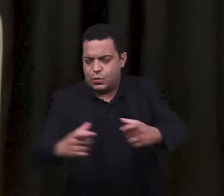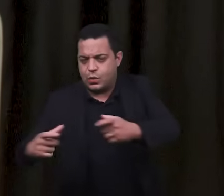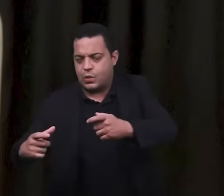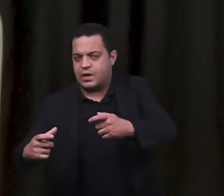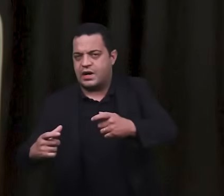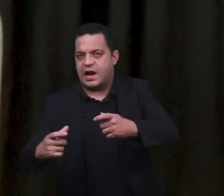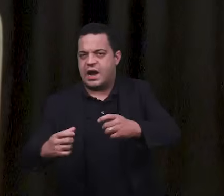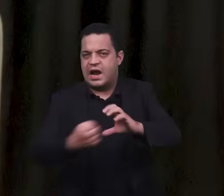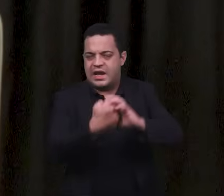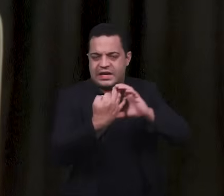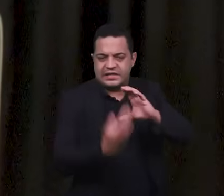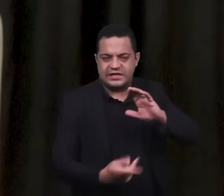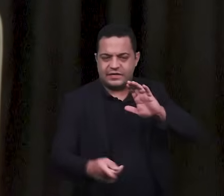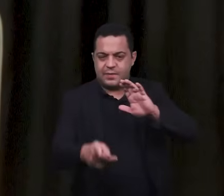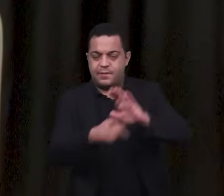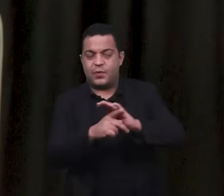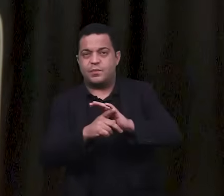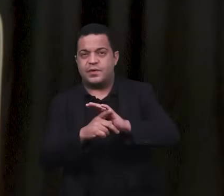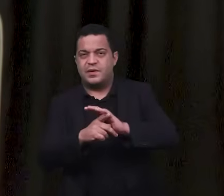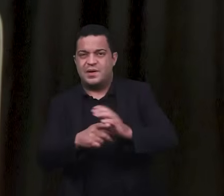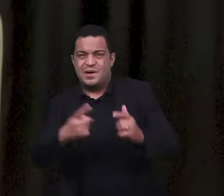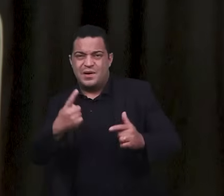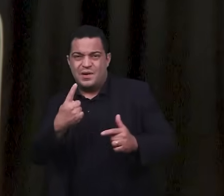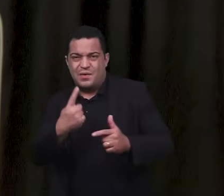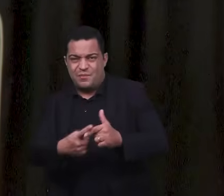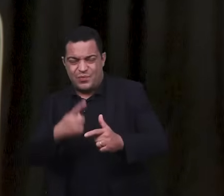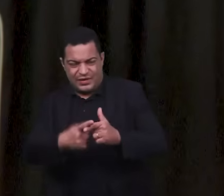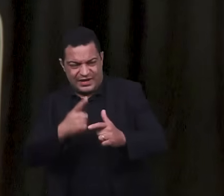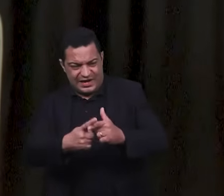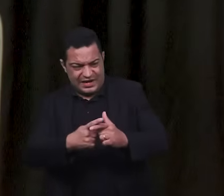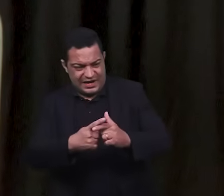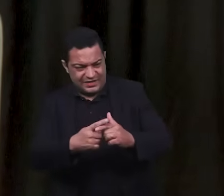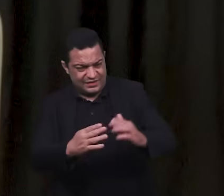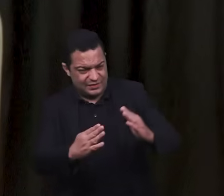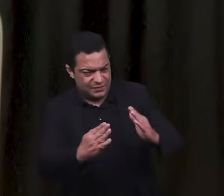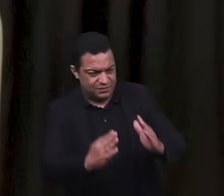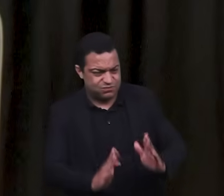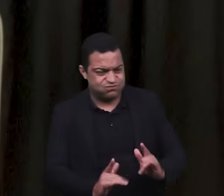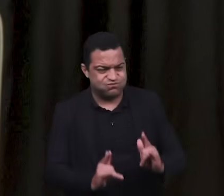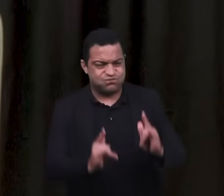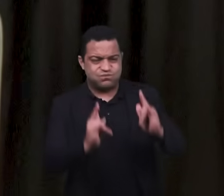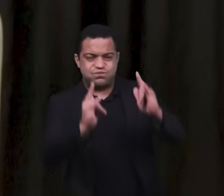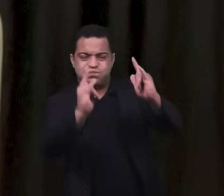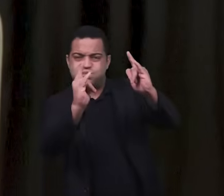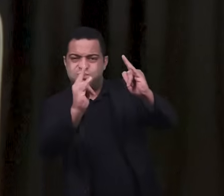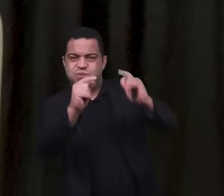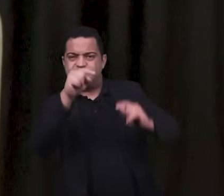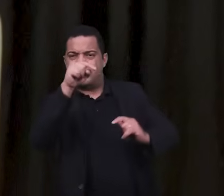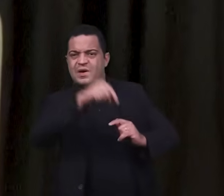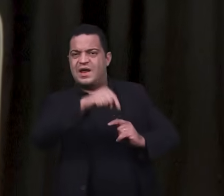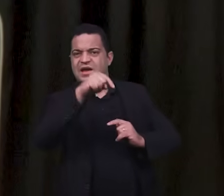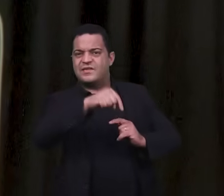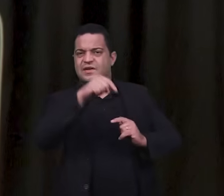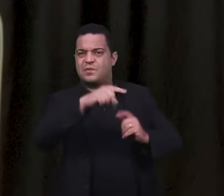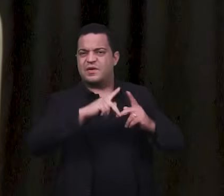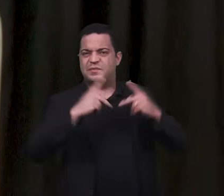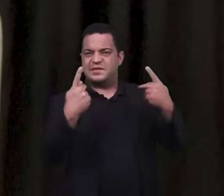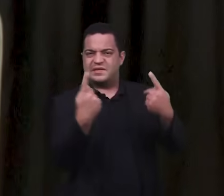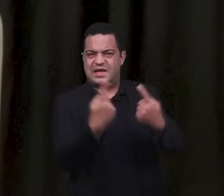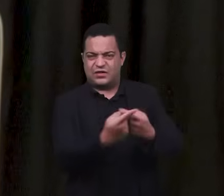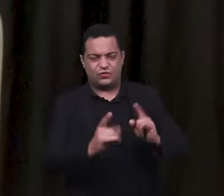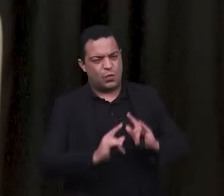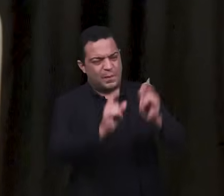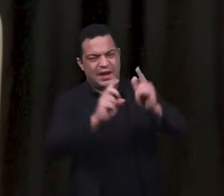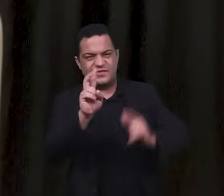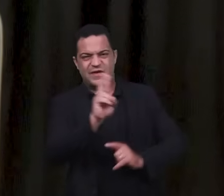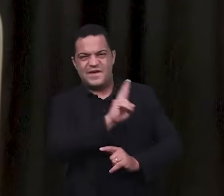a questão não é um prédio, né, que está, ou um escritório que tem lá na rua Torquato Laranja 90, em Vila Velha, Estado do Espírito